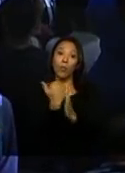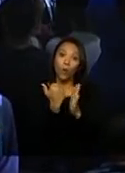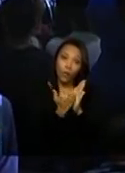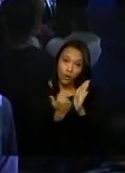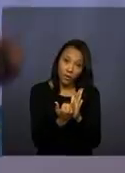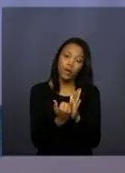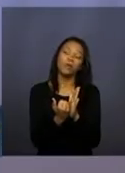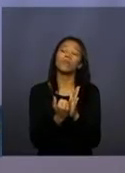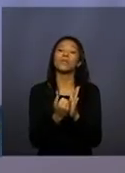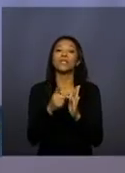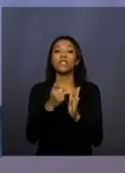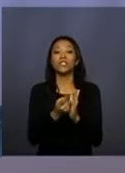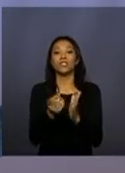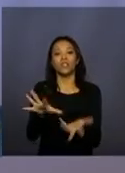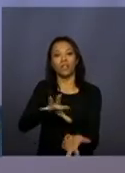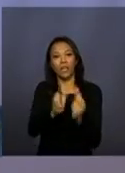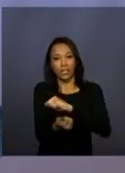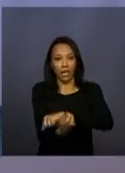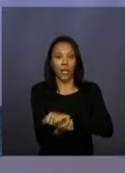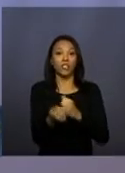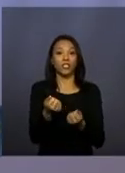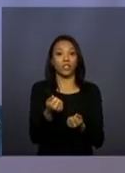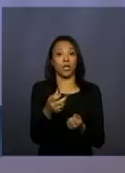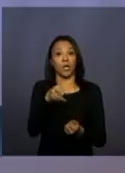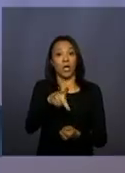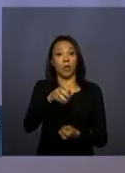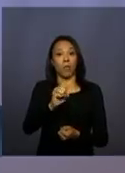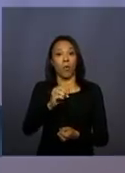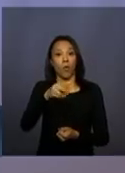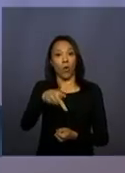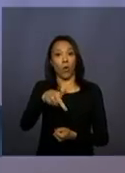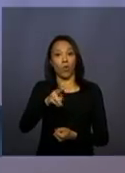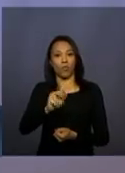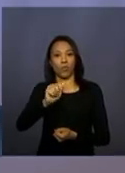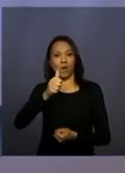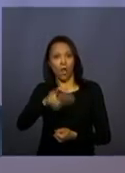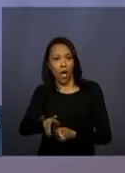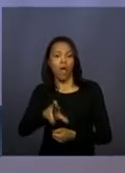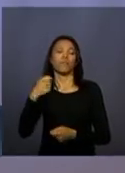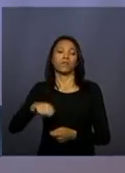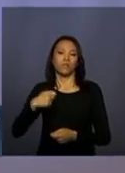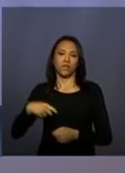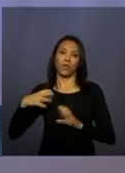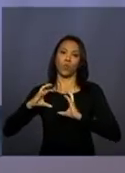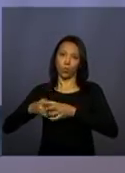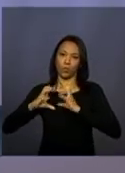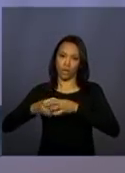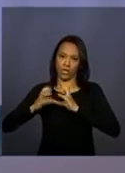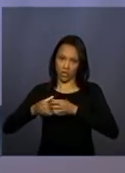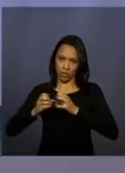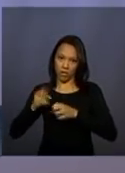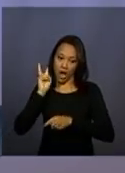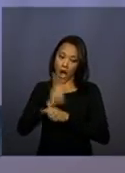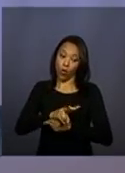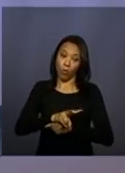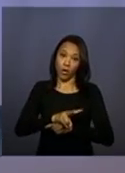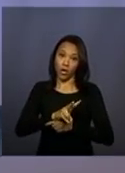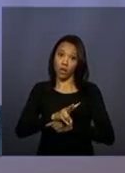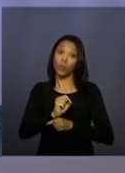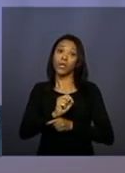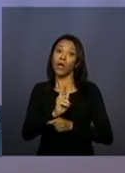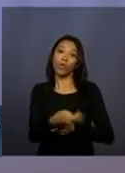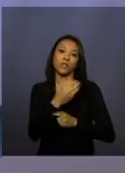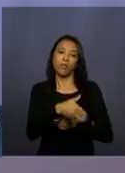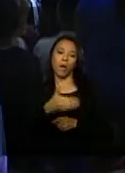Reciclagem Popular, se a presidenta tiver uma equipe, de fato, acompanhando esse processo. Então, presidente, nós pedimos